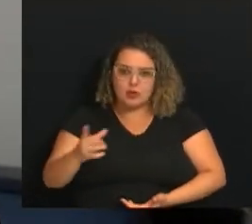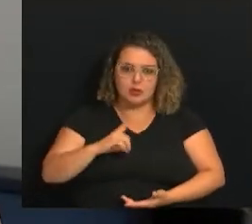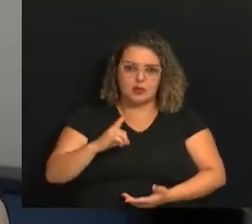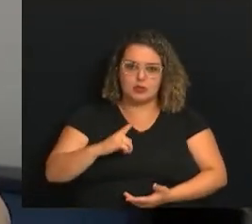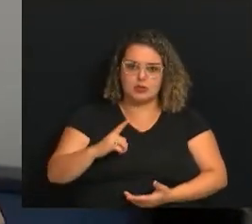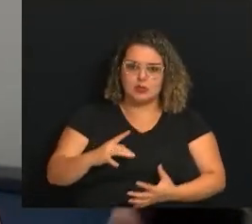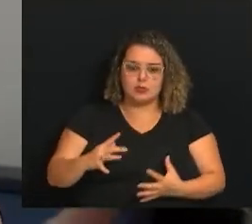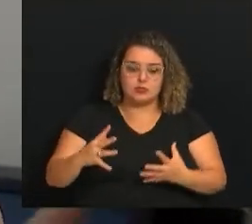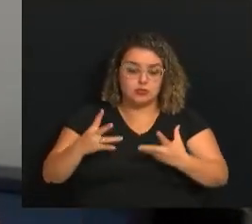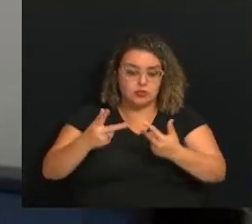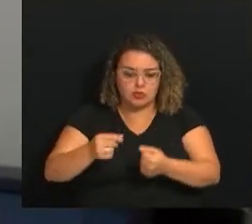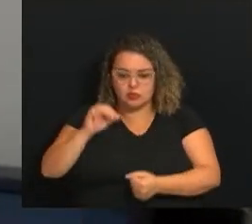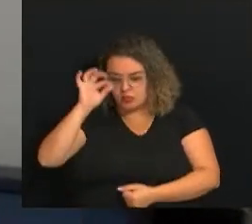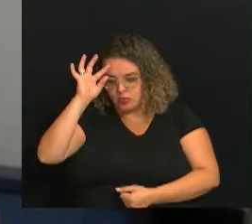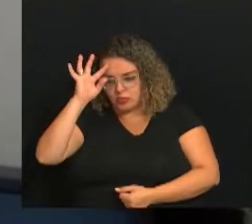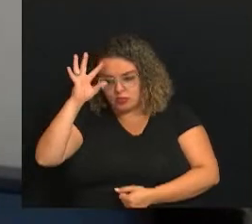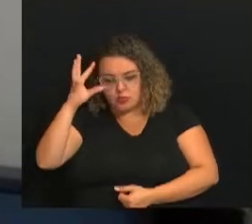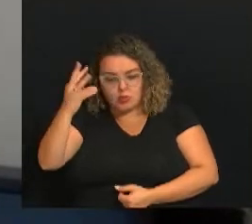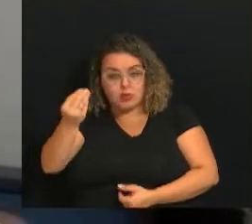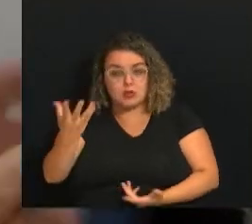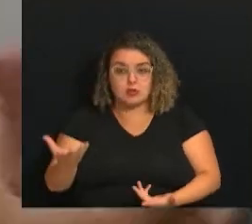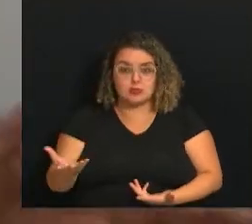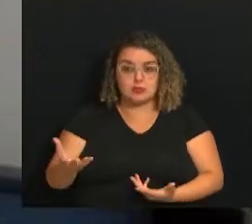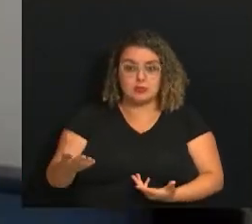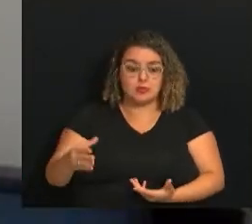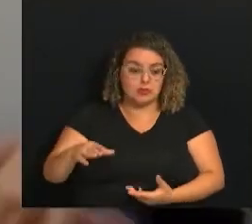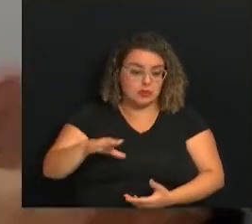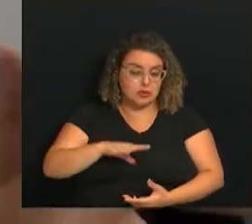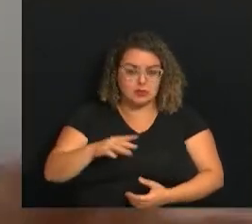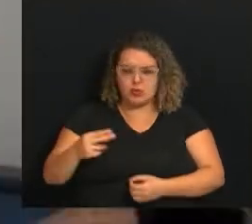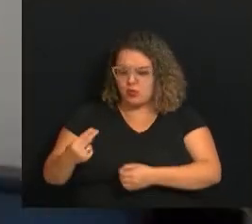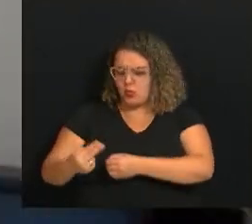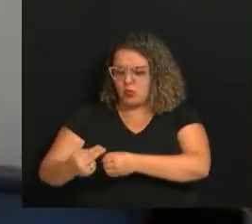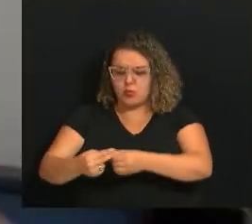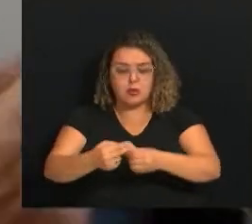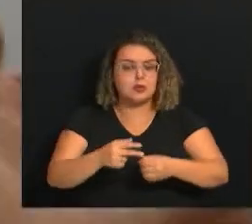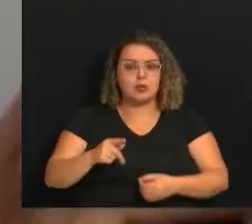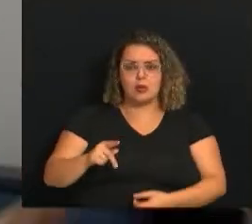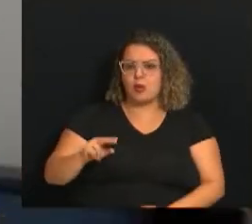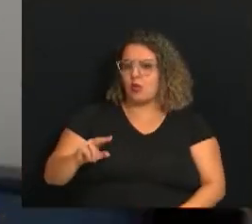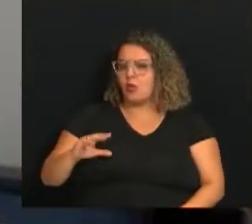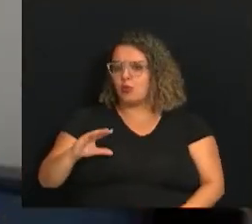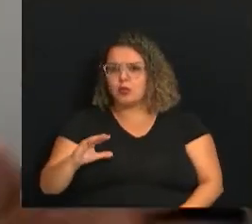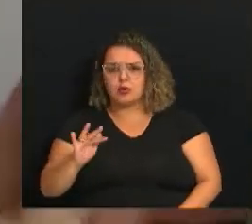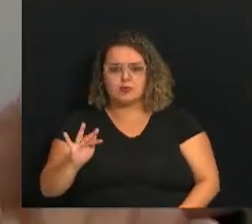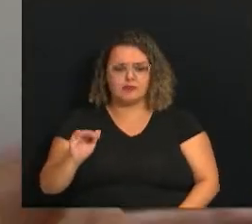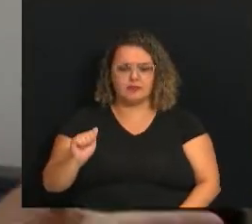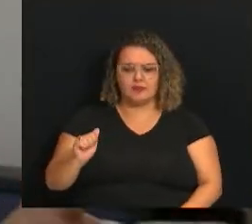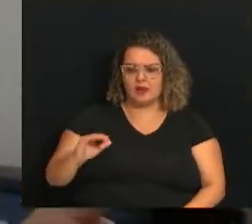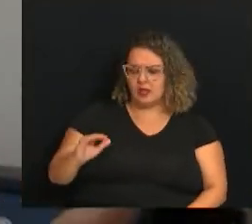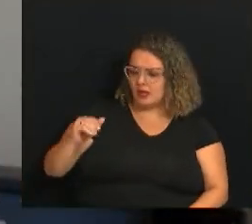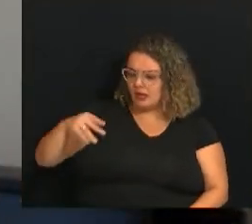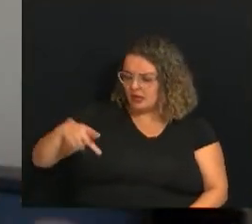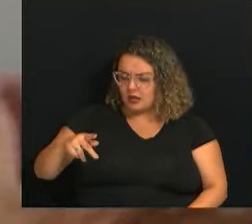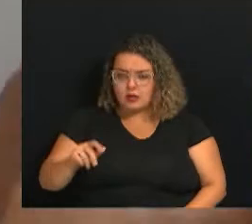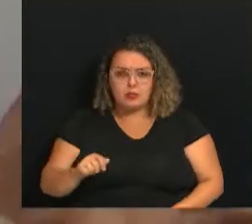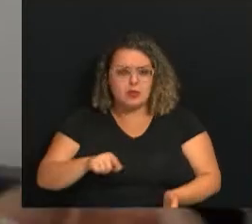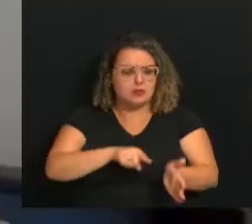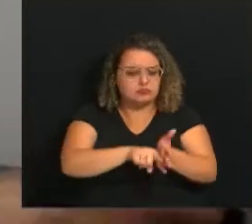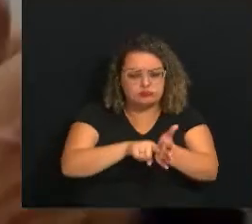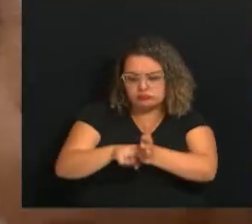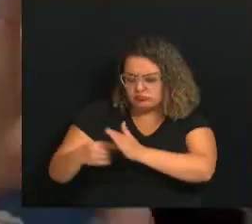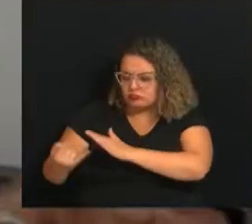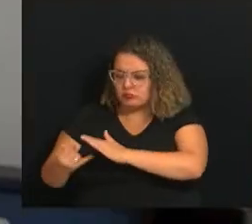do conhecimento no quintal da nossa casa, na Unicamp, na PUC, Facamp, nos institutos de pesquisa,